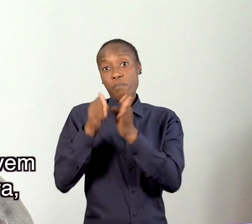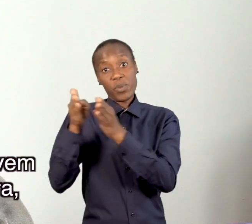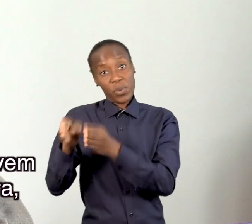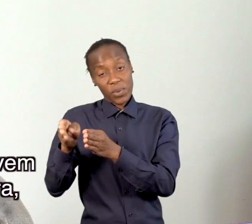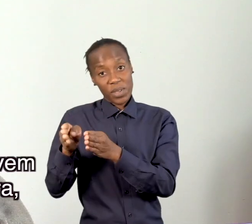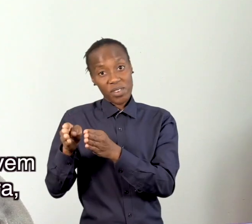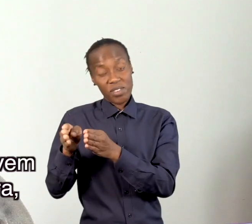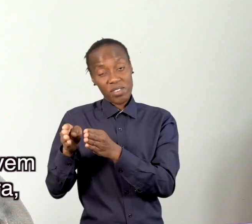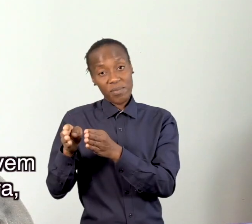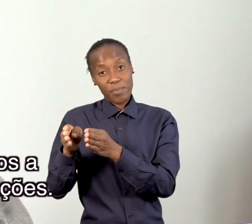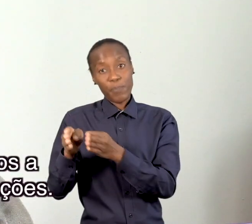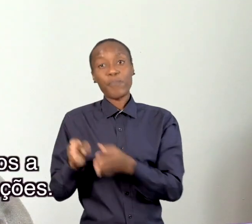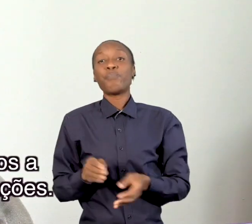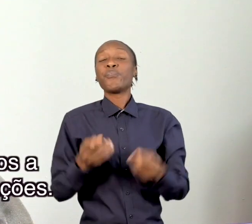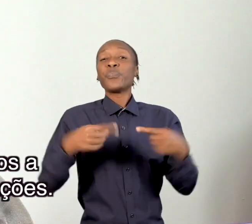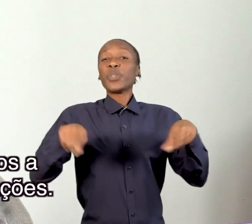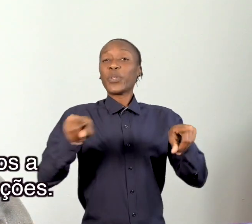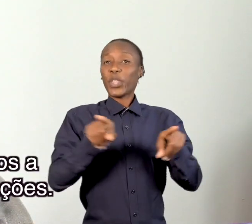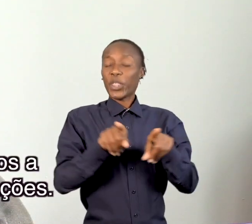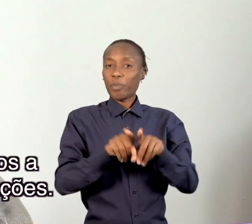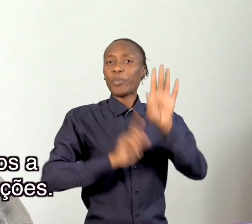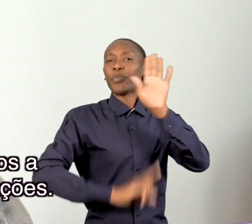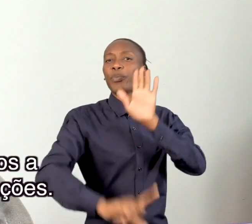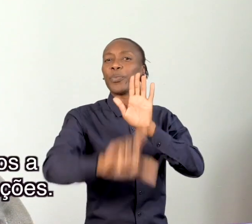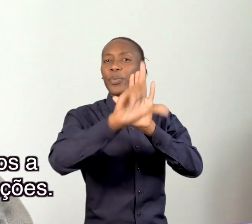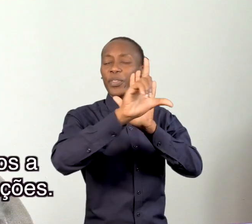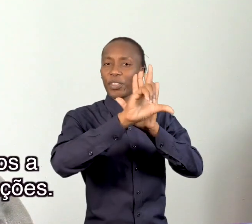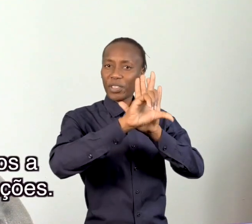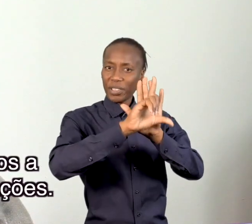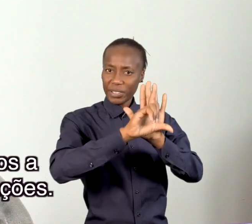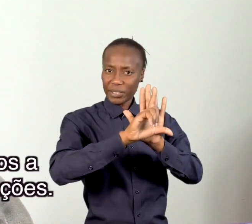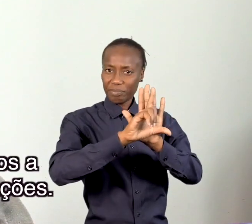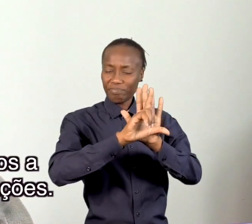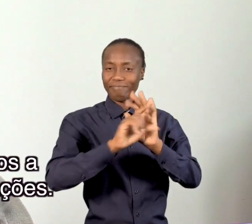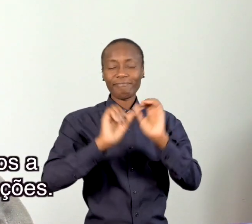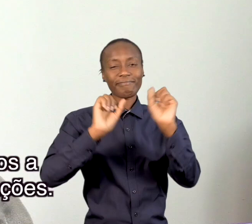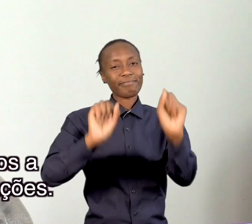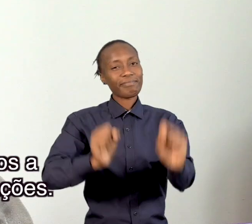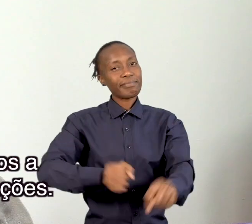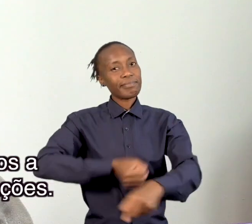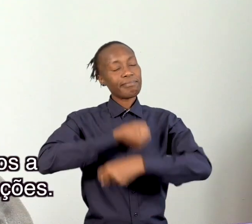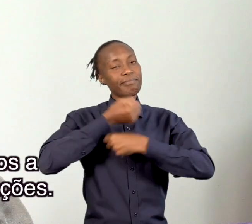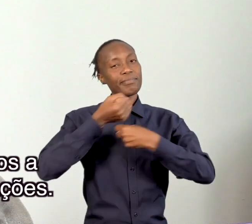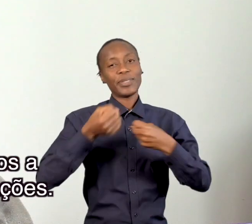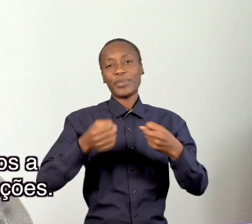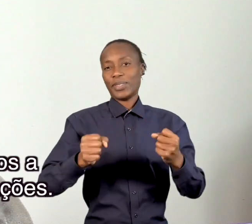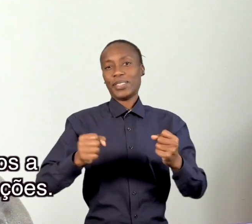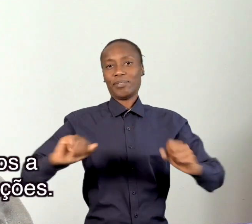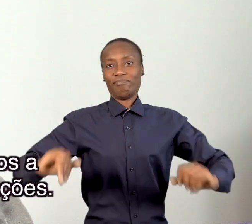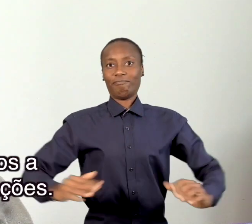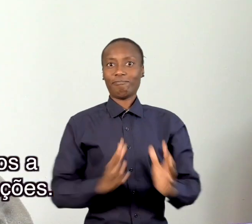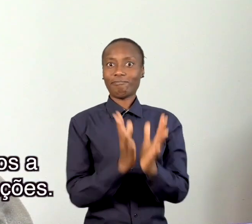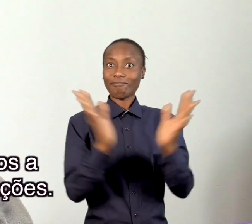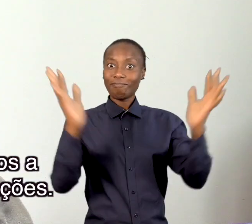vive em terra. Daí ser, e em termos de lei, é